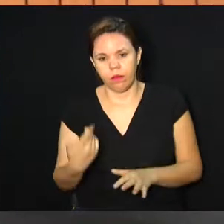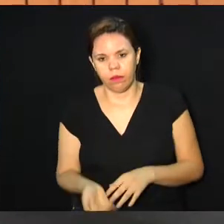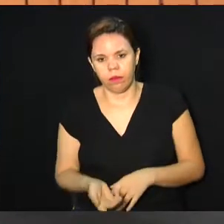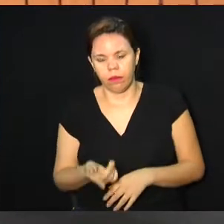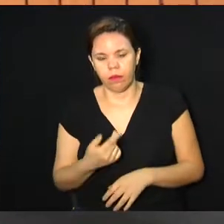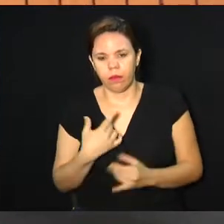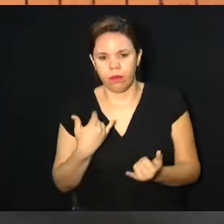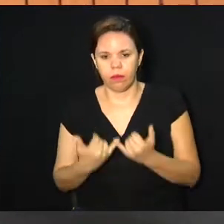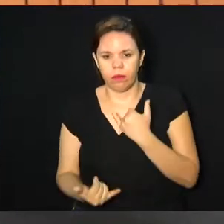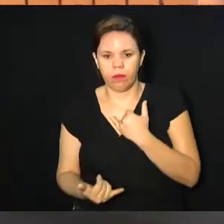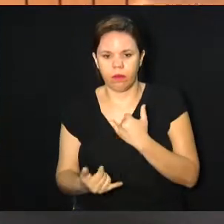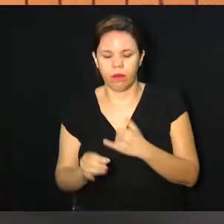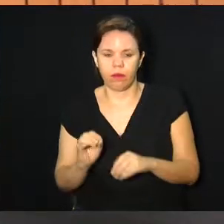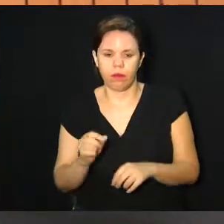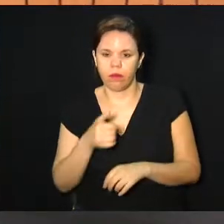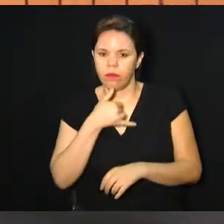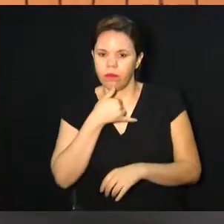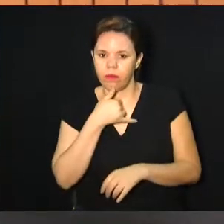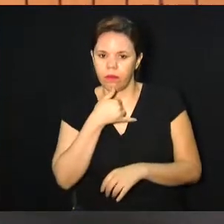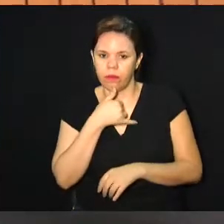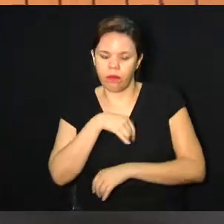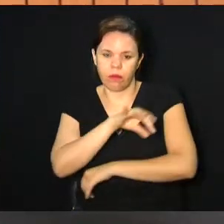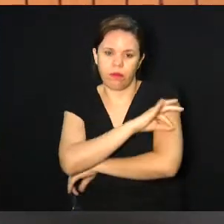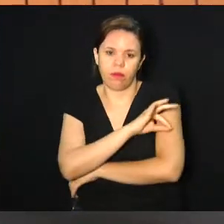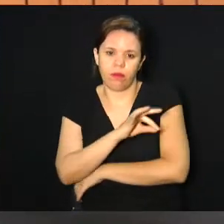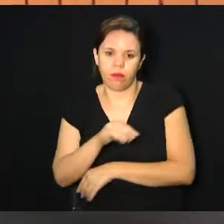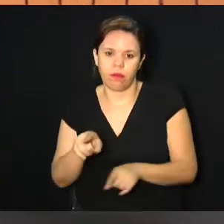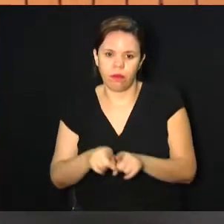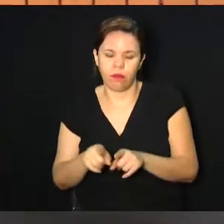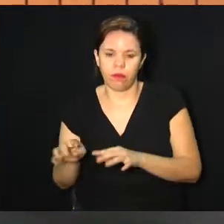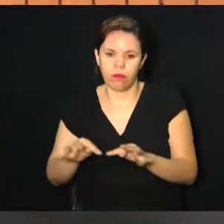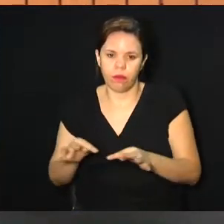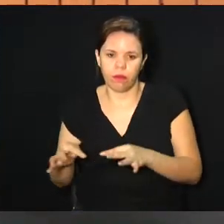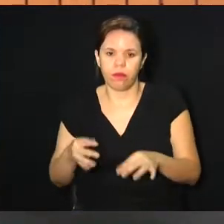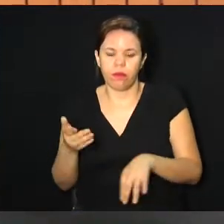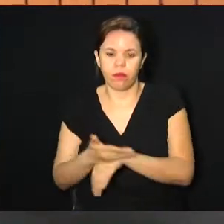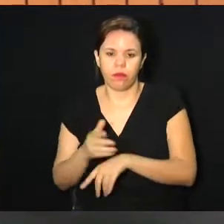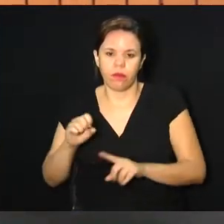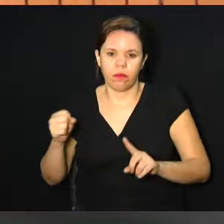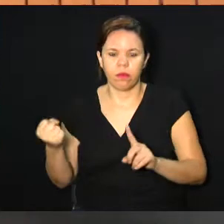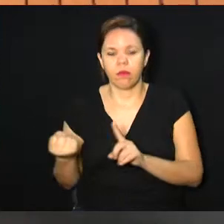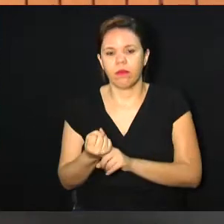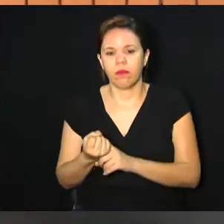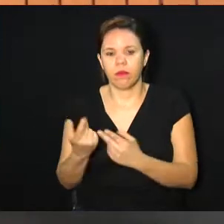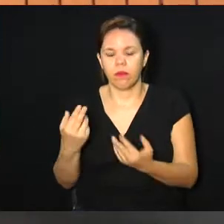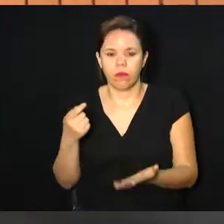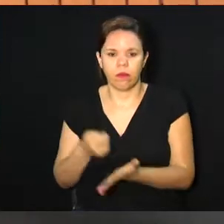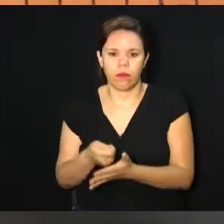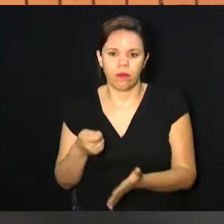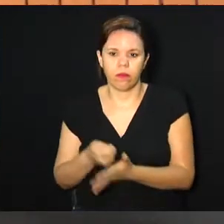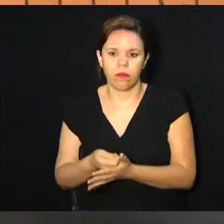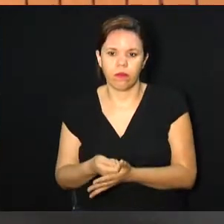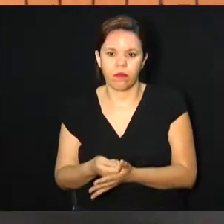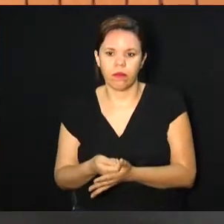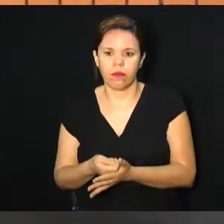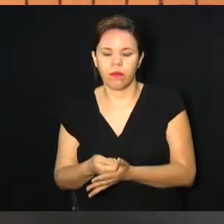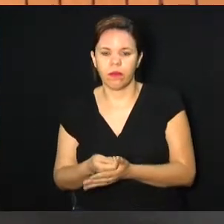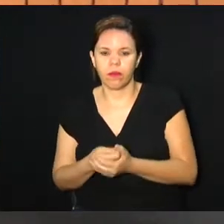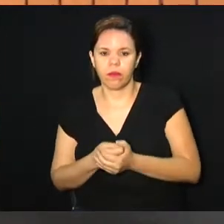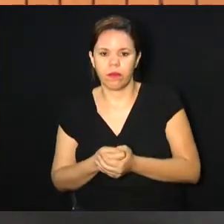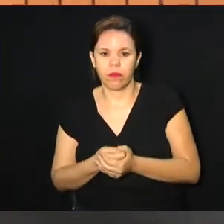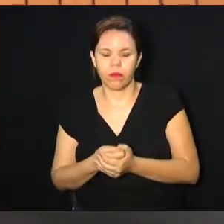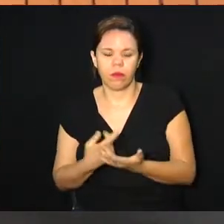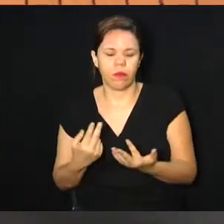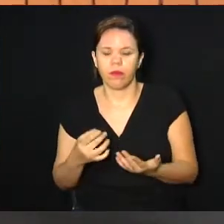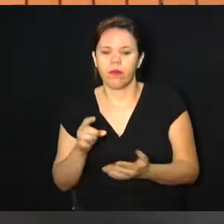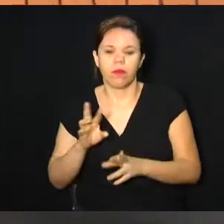me parece que, infelizmente, a Prefeitura ainda está tratando participação social como uma obrigação, um